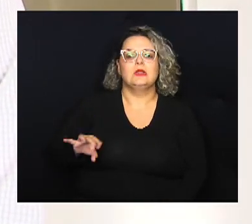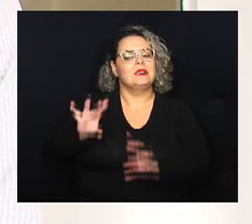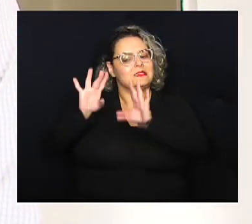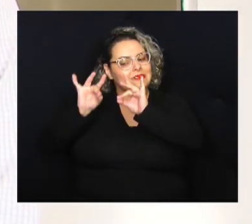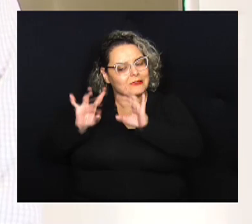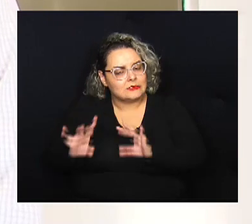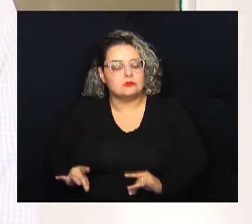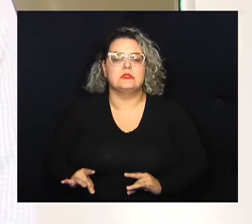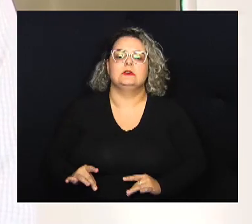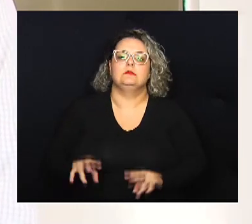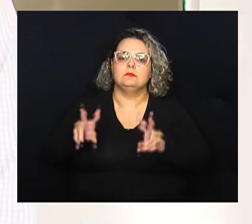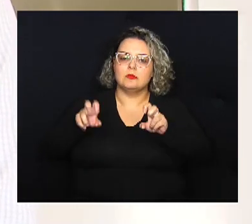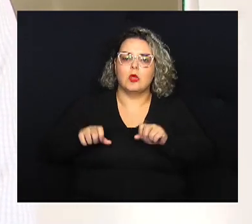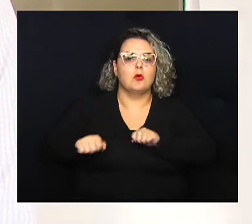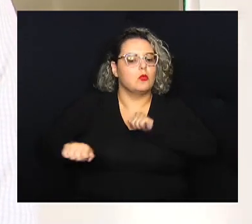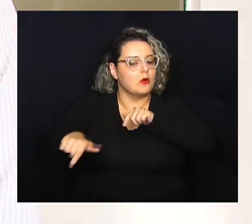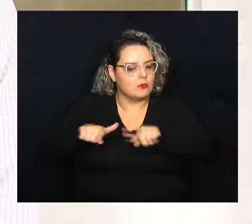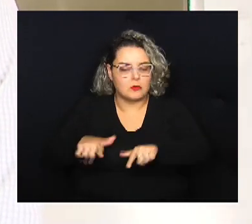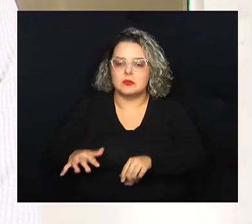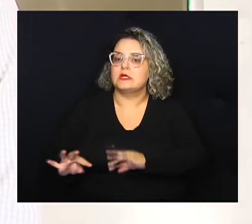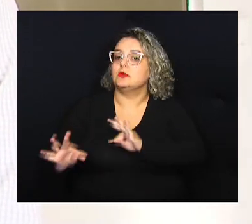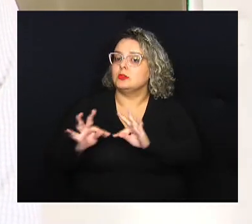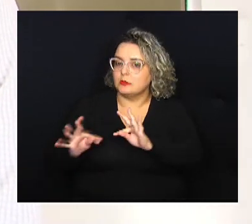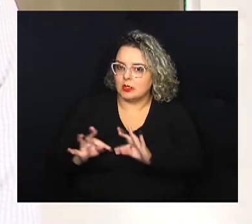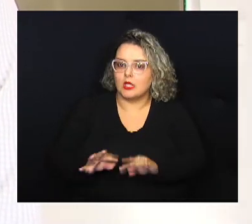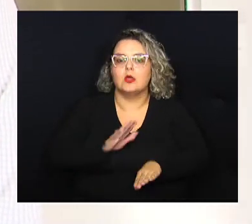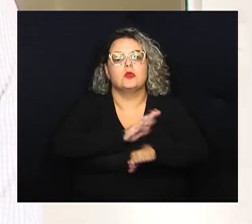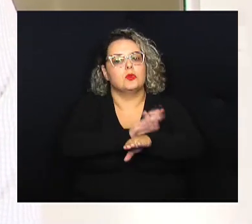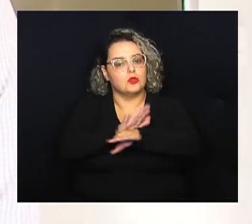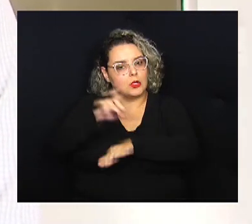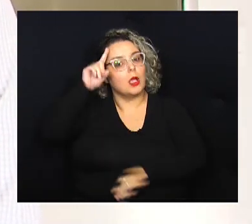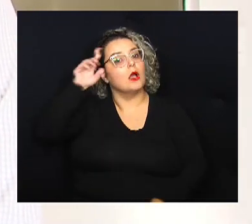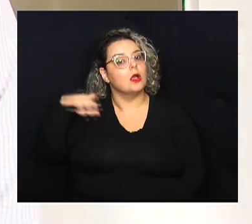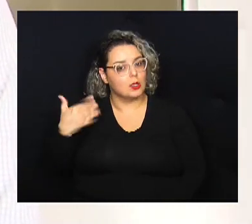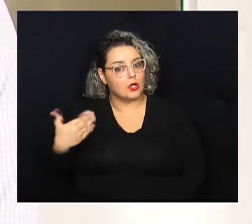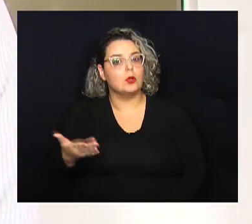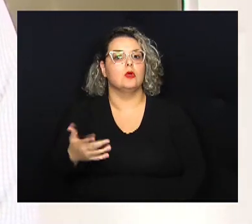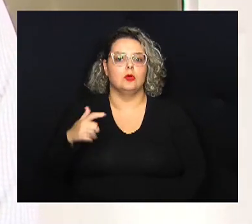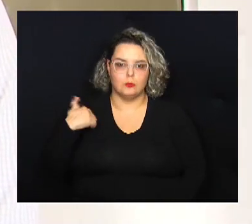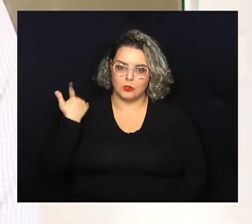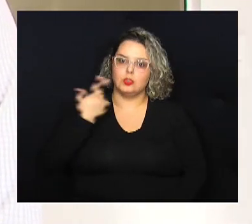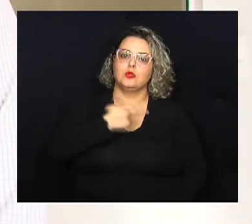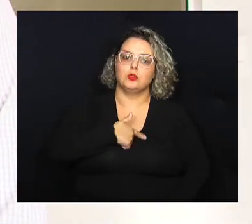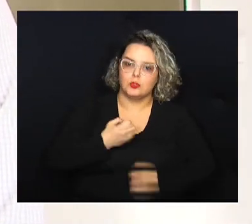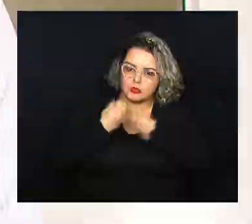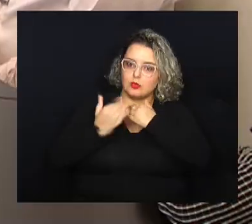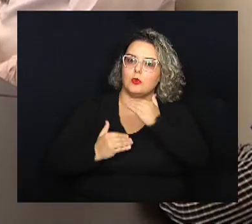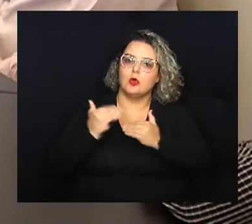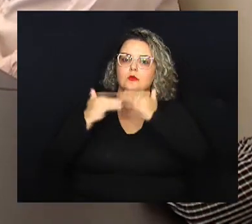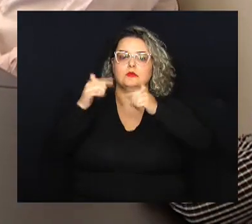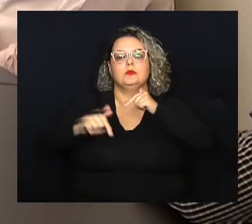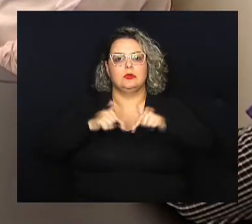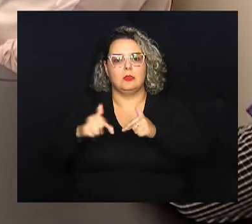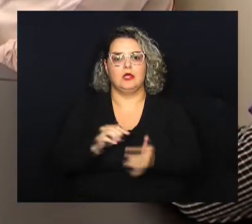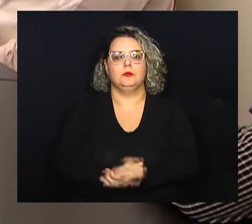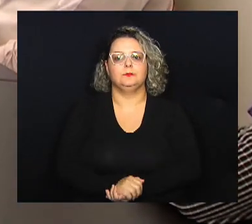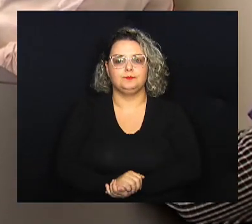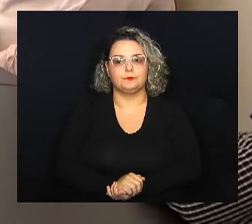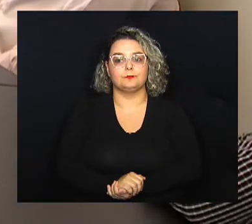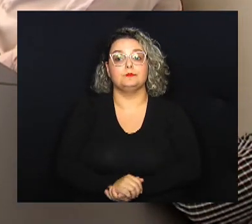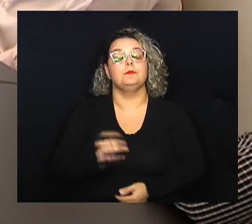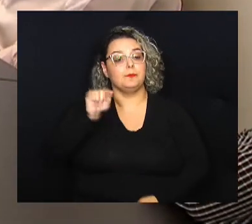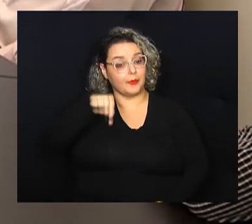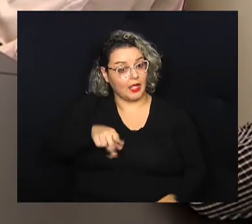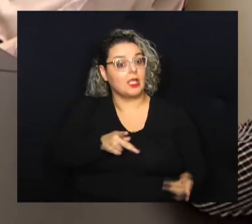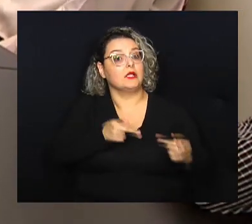uma formação extremamente técnica e colaboram diariamente para nosso bom desempenho aqui no trabalho. A partir dessa